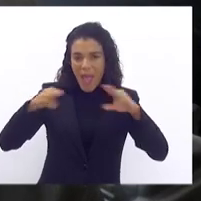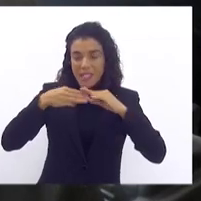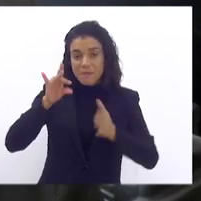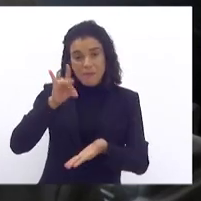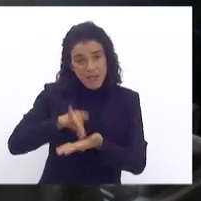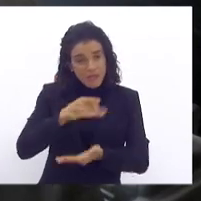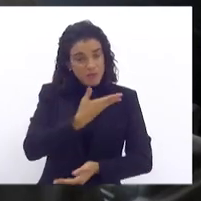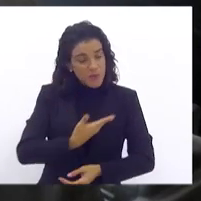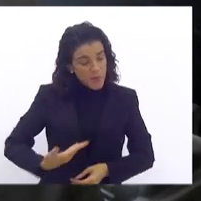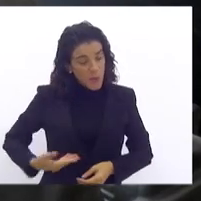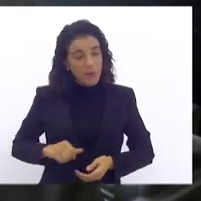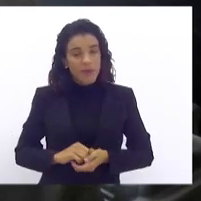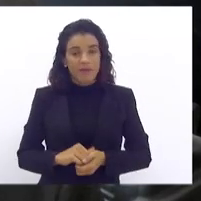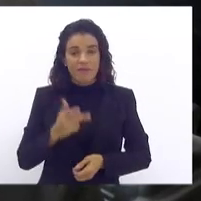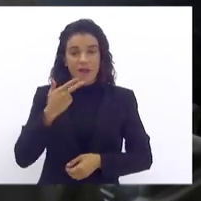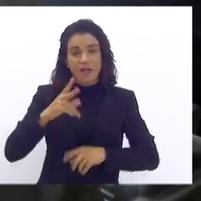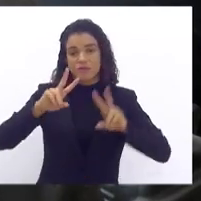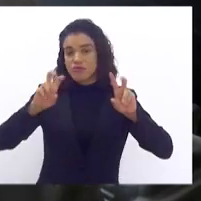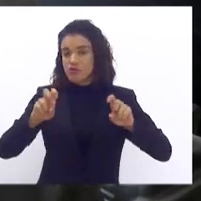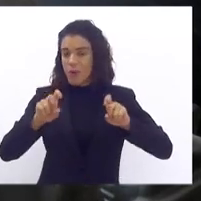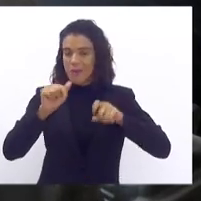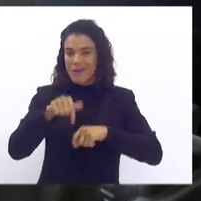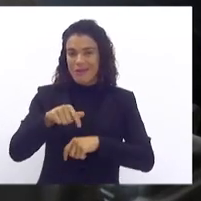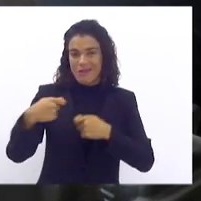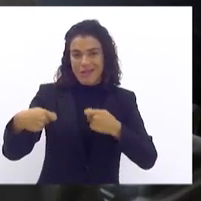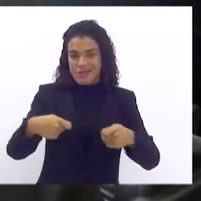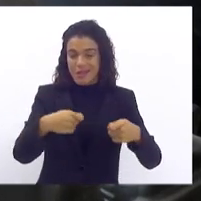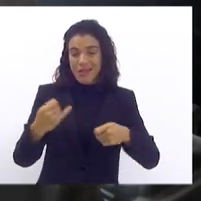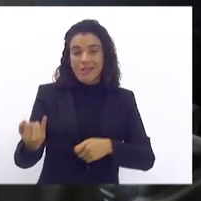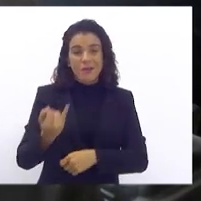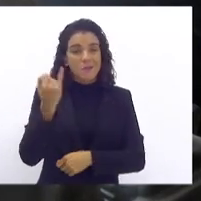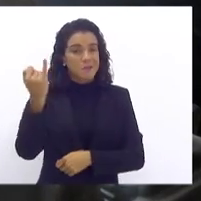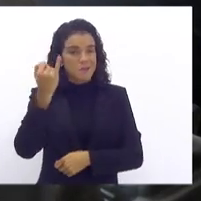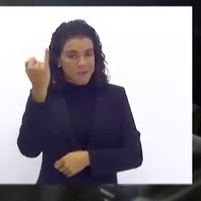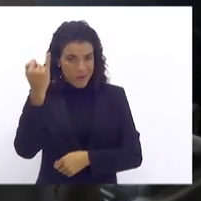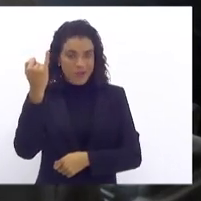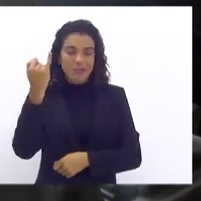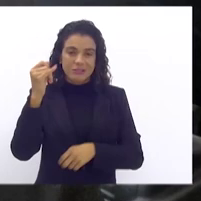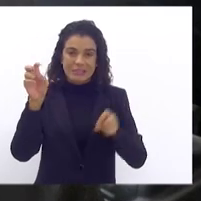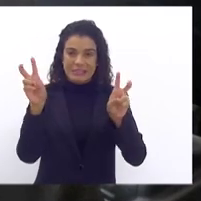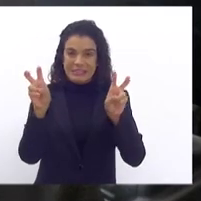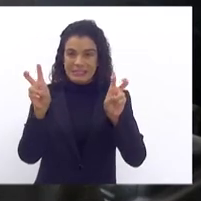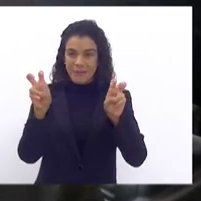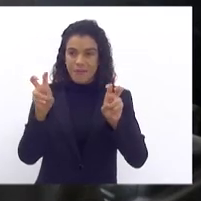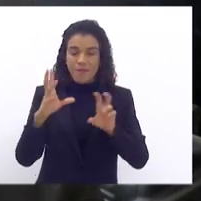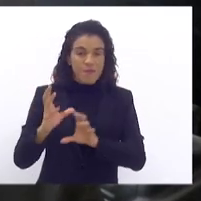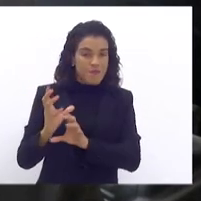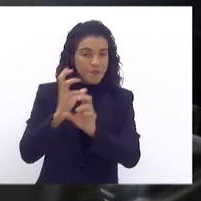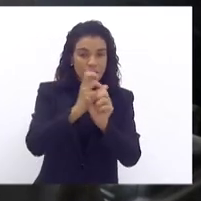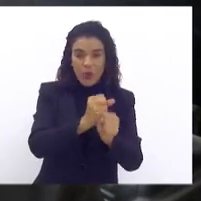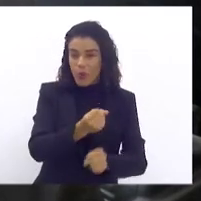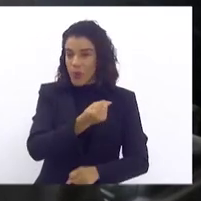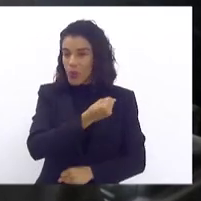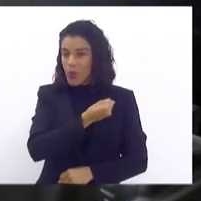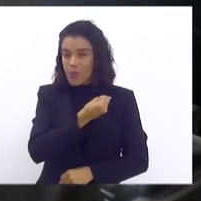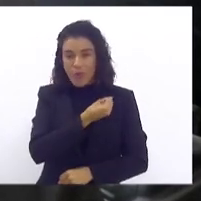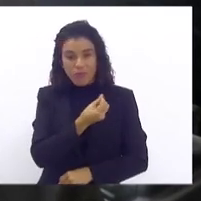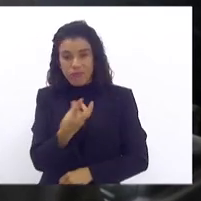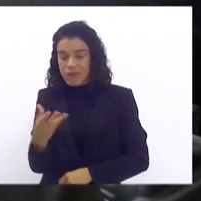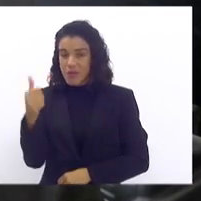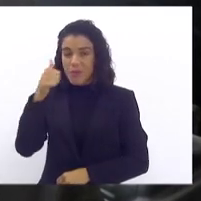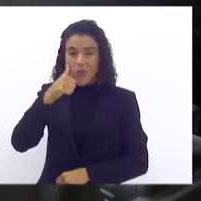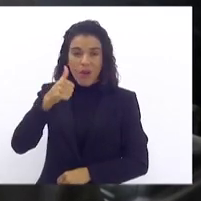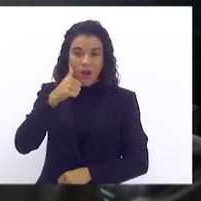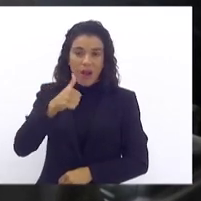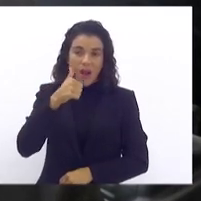mesmo, trazendo esse debate e sobre a importância desse tema. Um número considerável de mulheres reluta em